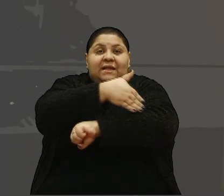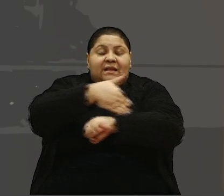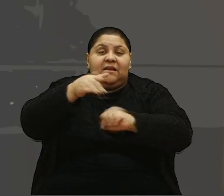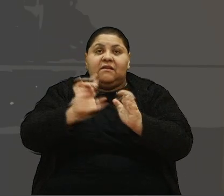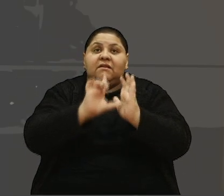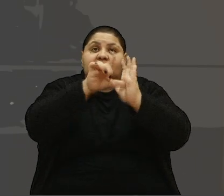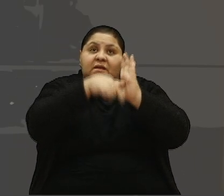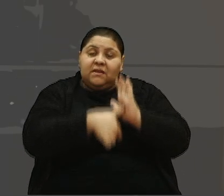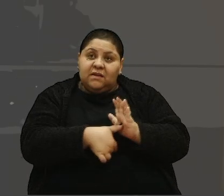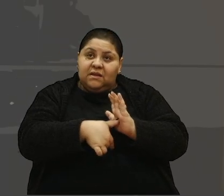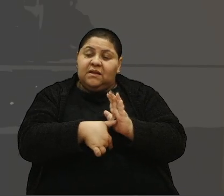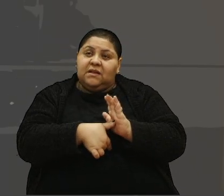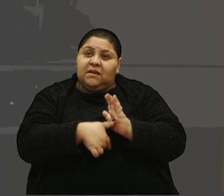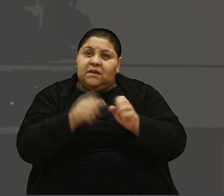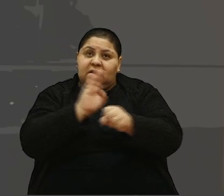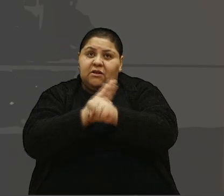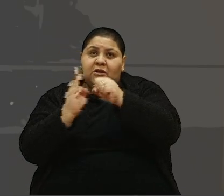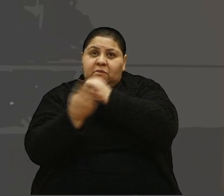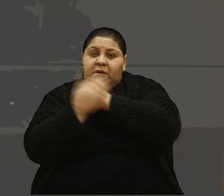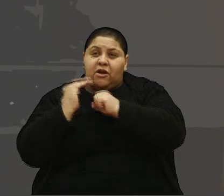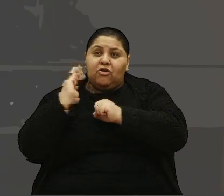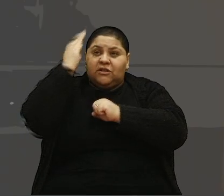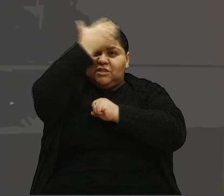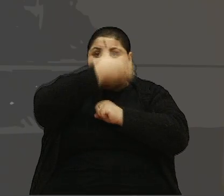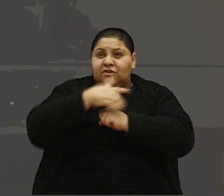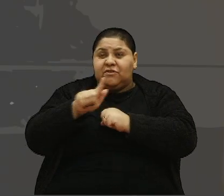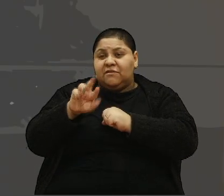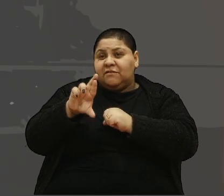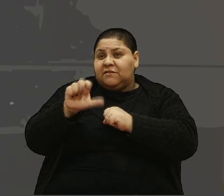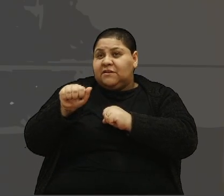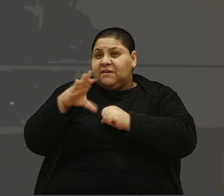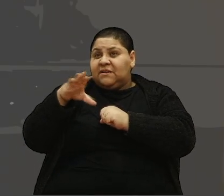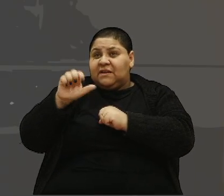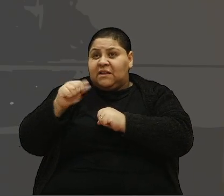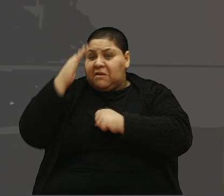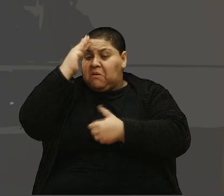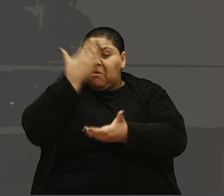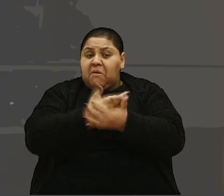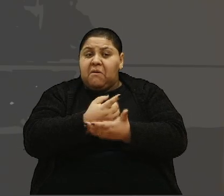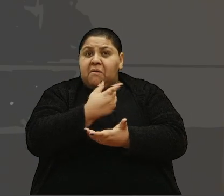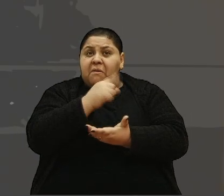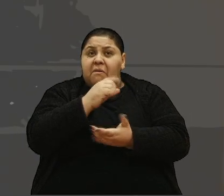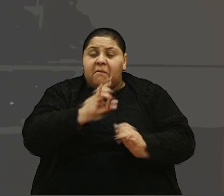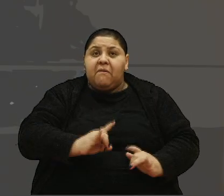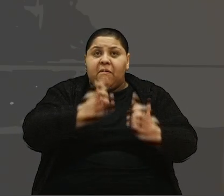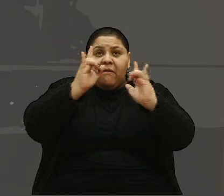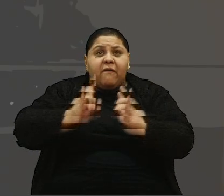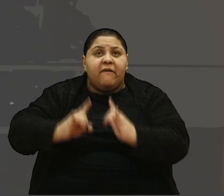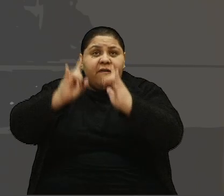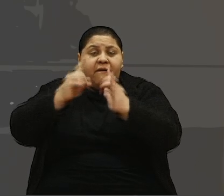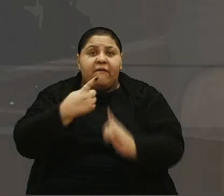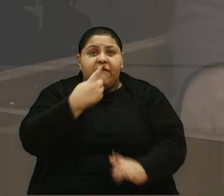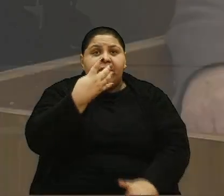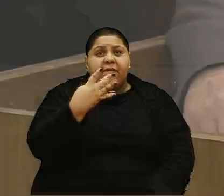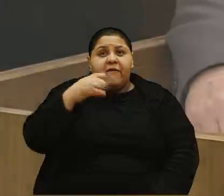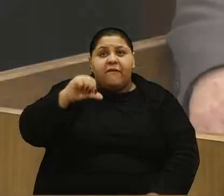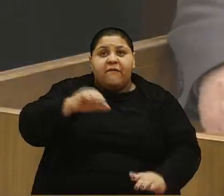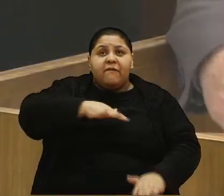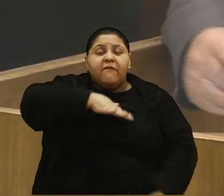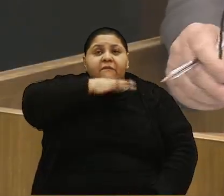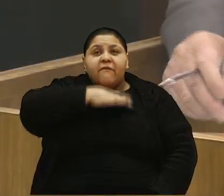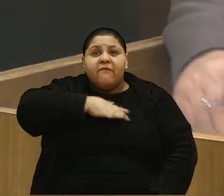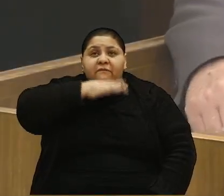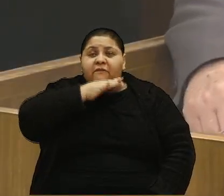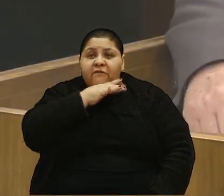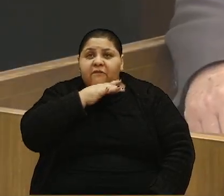depois do Nossa Senhora das Graças, deve ter 100 prédios. Impressionante. O município tem 149 terrenos que o município